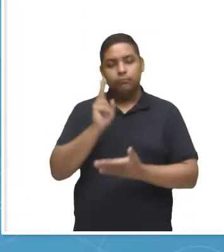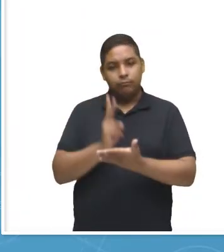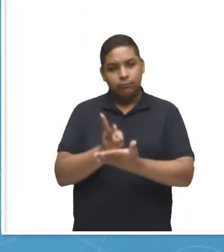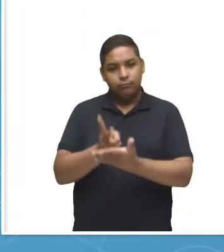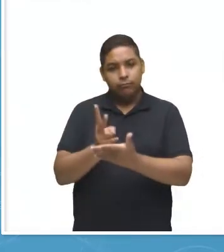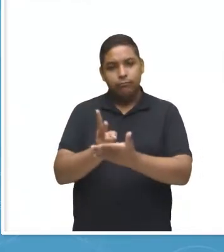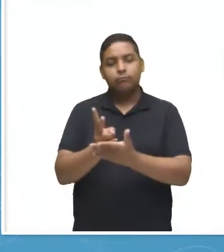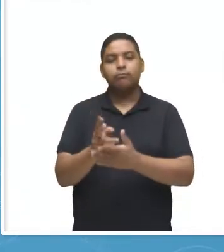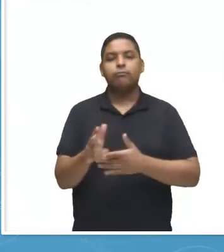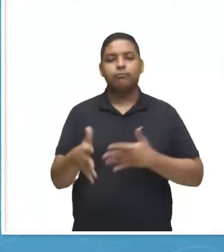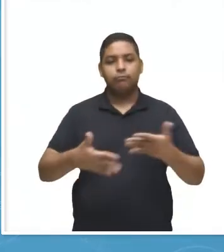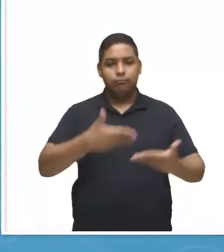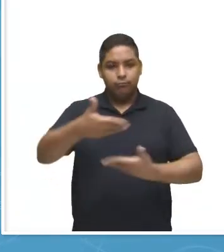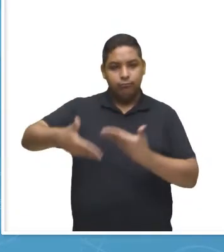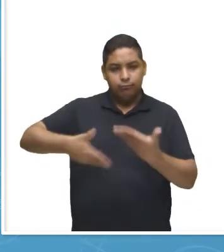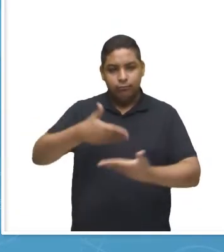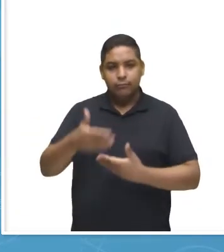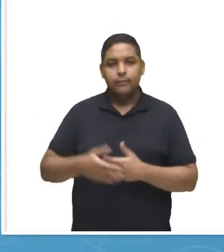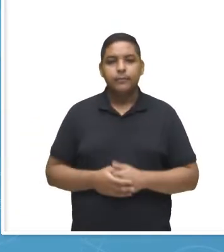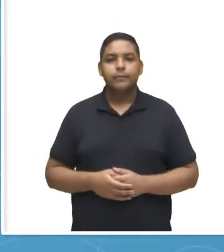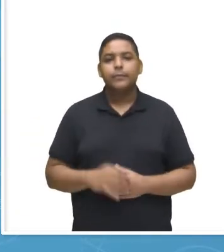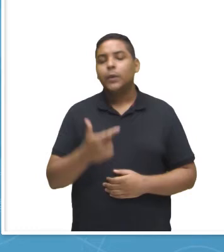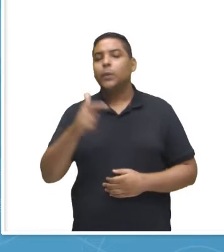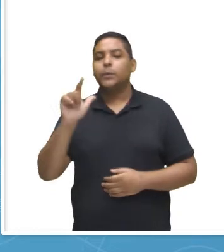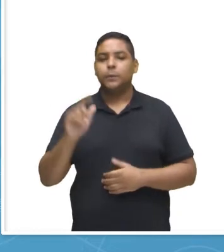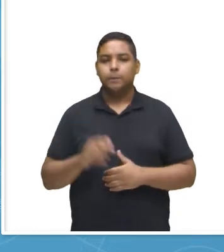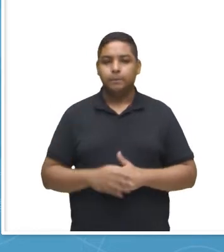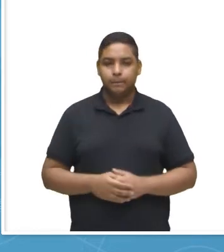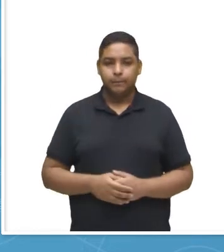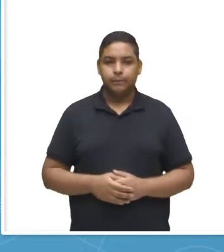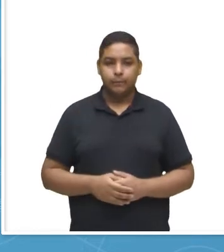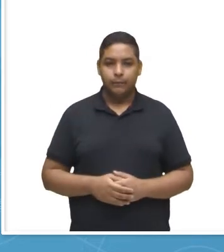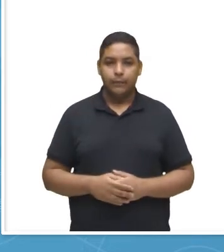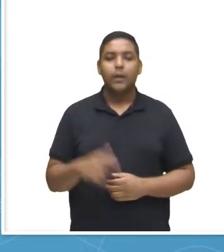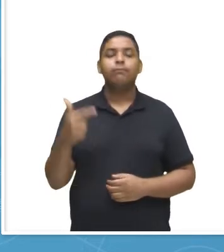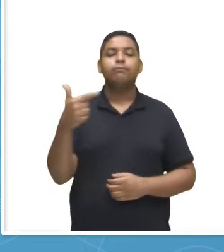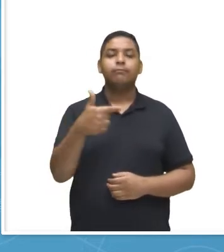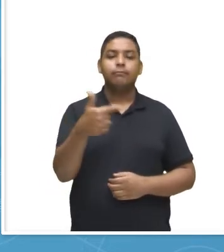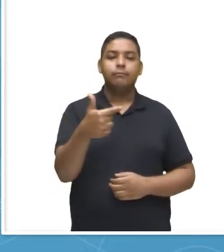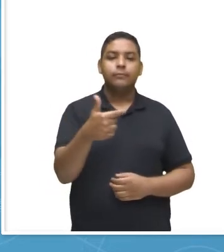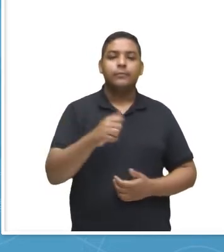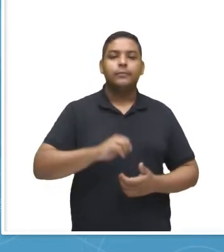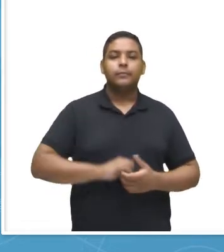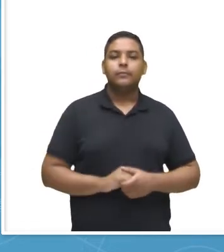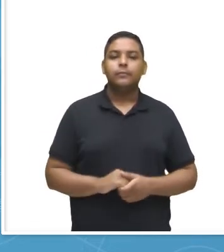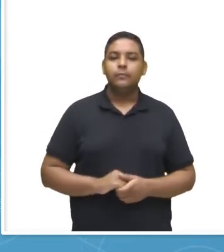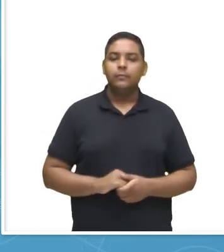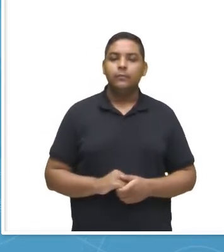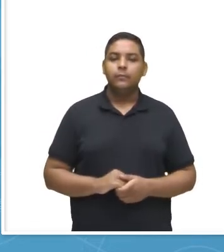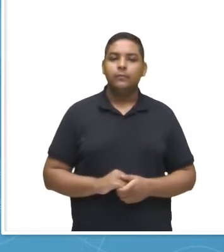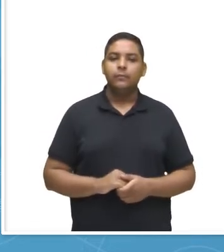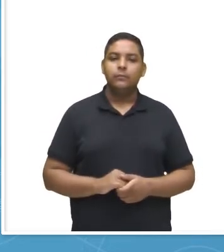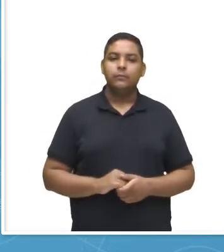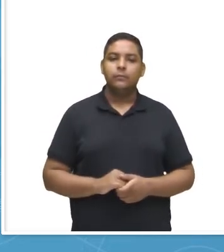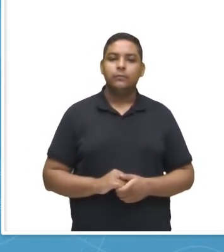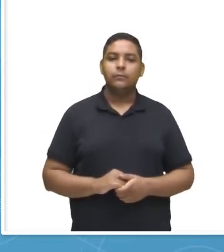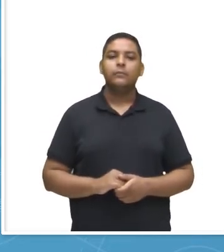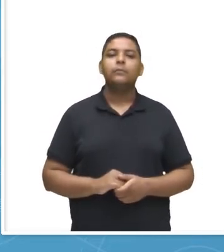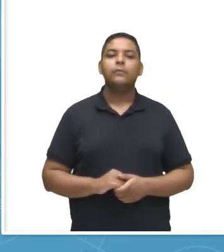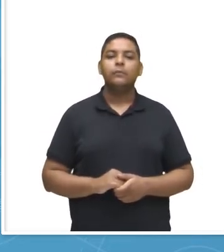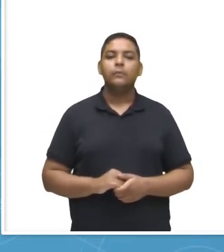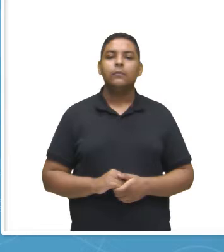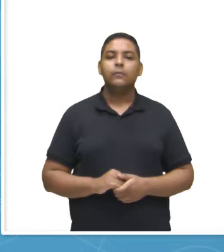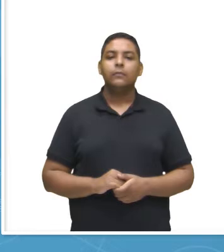para a próxima questão. Questão número 2. Né? Vem daqui do Centro de Mídia, diz o